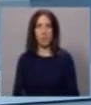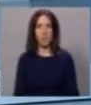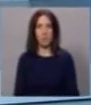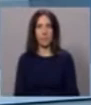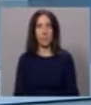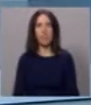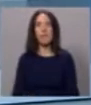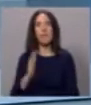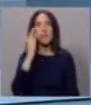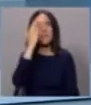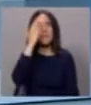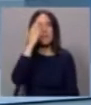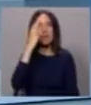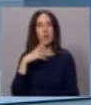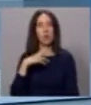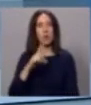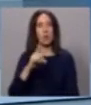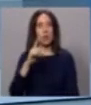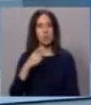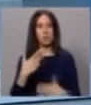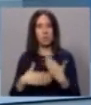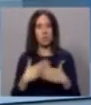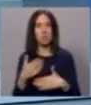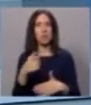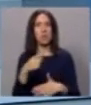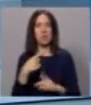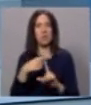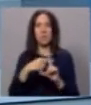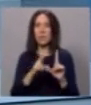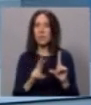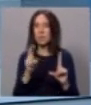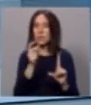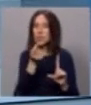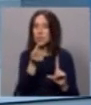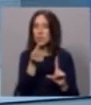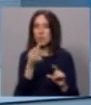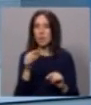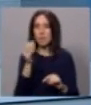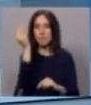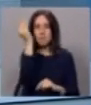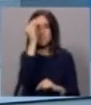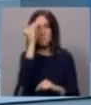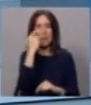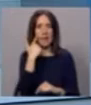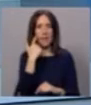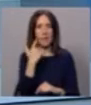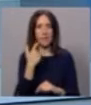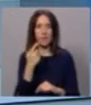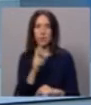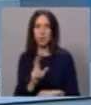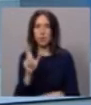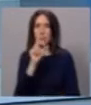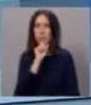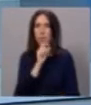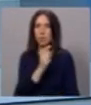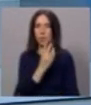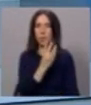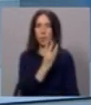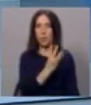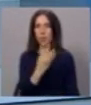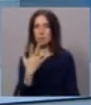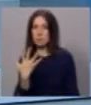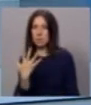previsão na região norte, temos uma pequena subida de temperatura, no interior poderá ser uma subida que pode chegar até aos 4 a 5